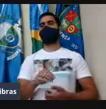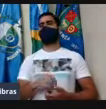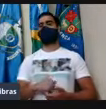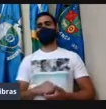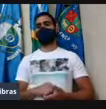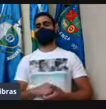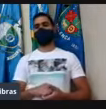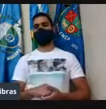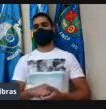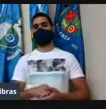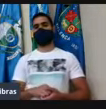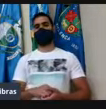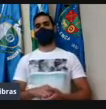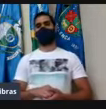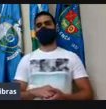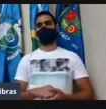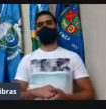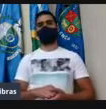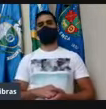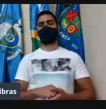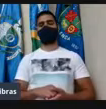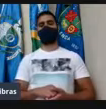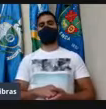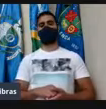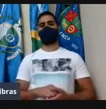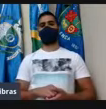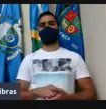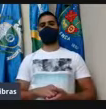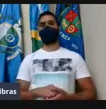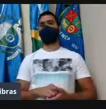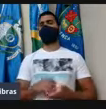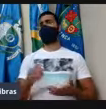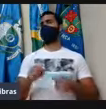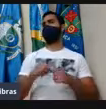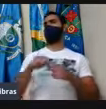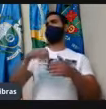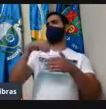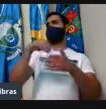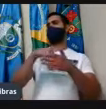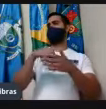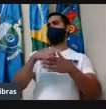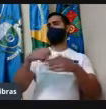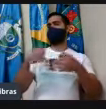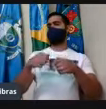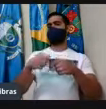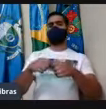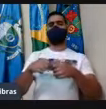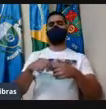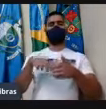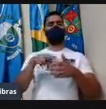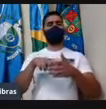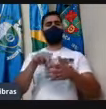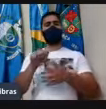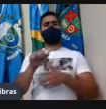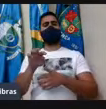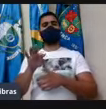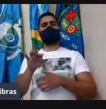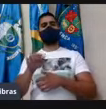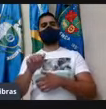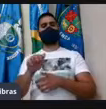Graça. Presente. Vamos agora botar em votação a dispensa da leitura da ata da sessão ordinária do